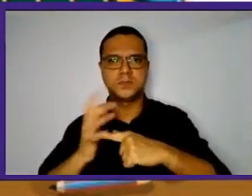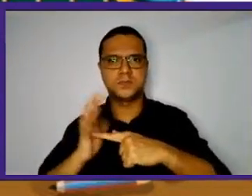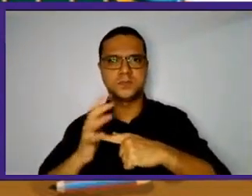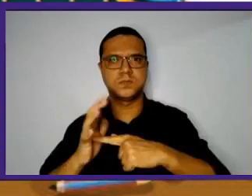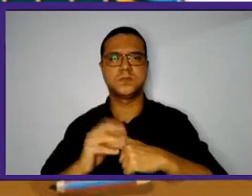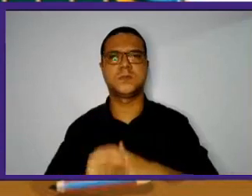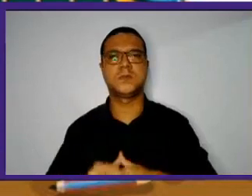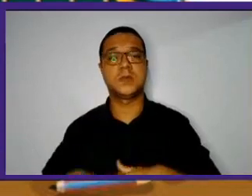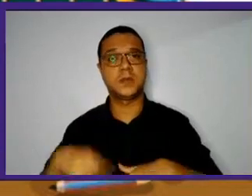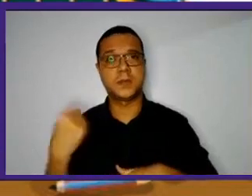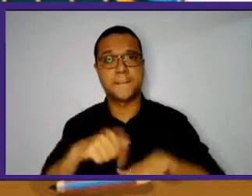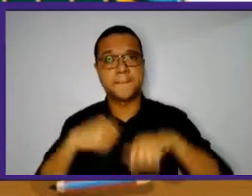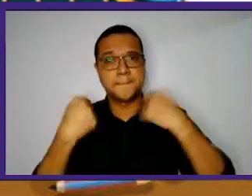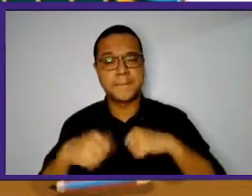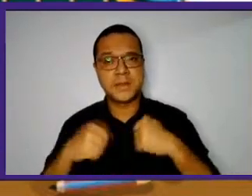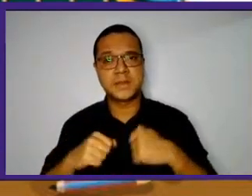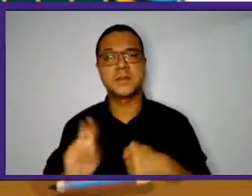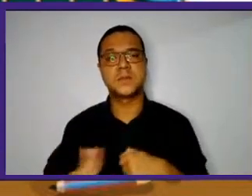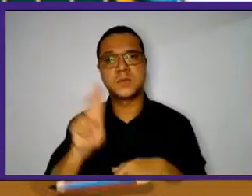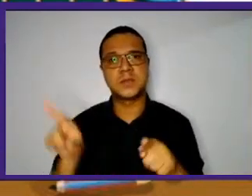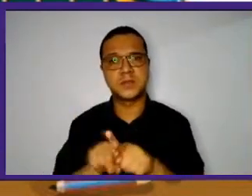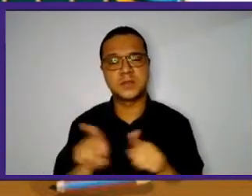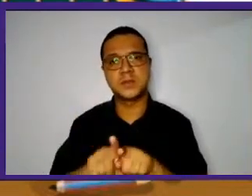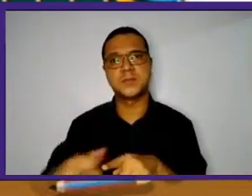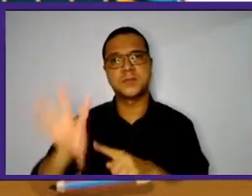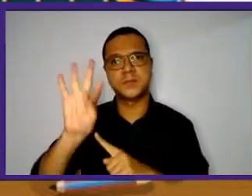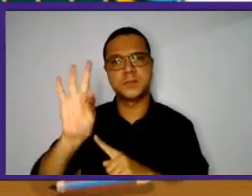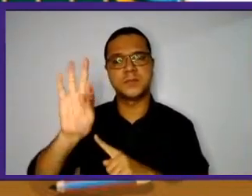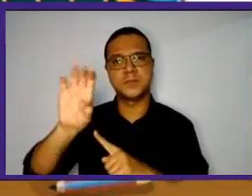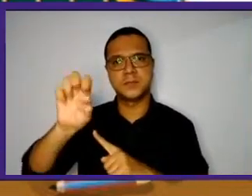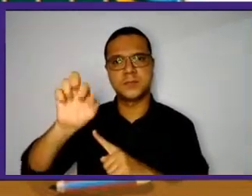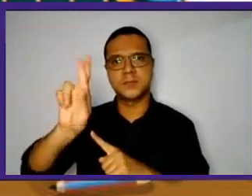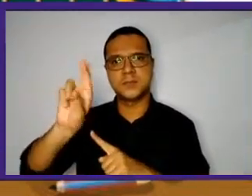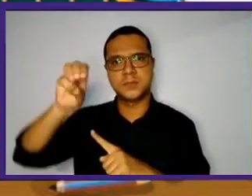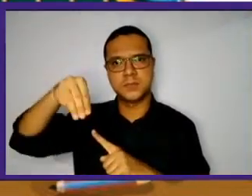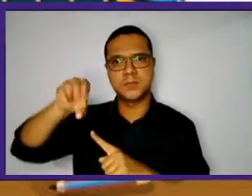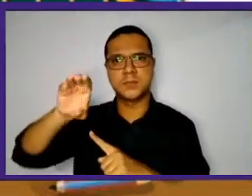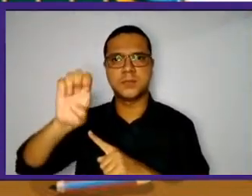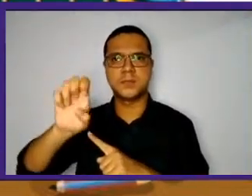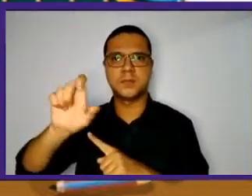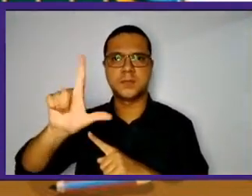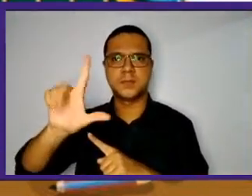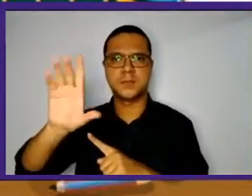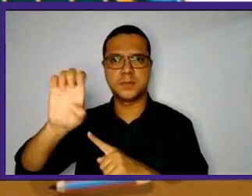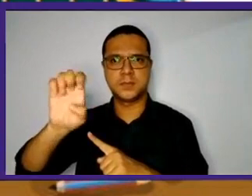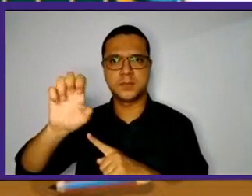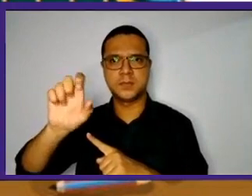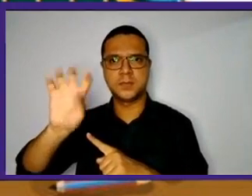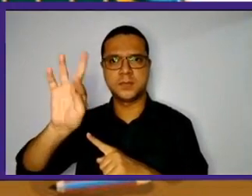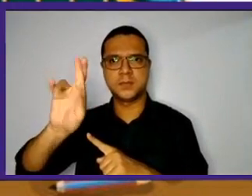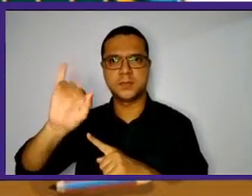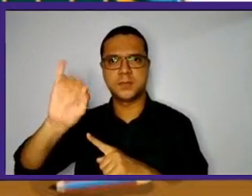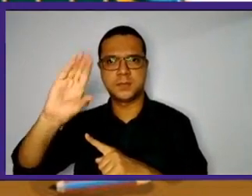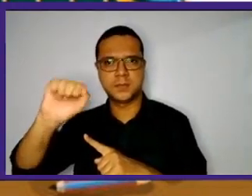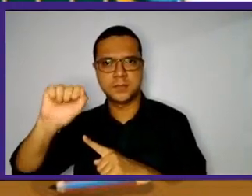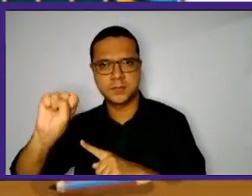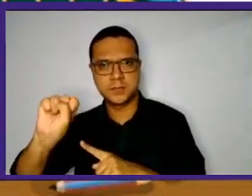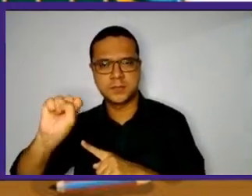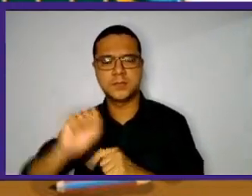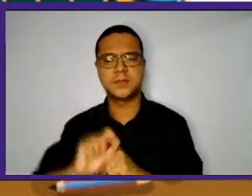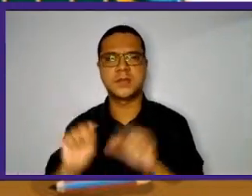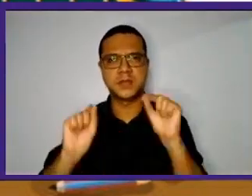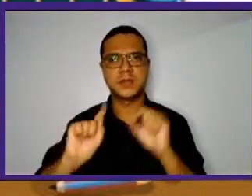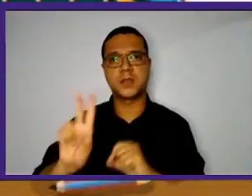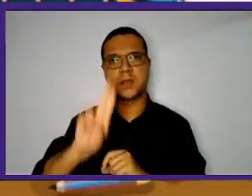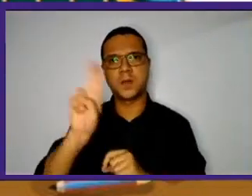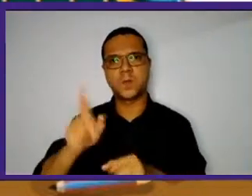que vão utilizar justamente combustíveis fósseis. Não fazer fogueiras ou queimadas em áreas florestais, consumir energia elétrica